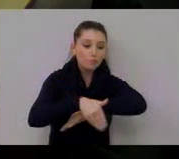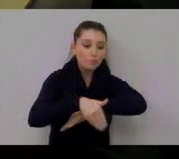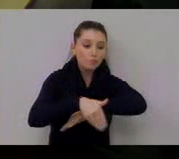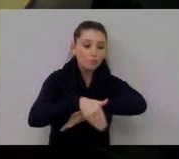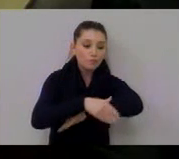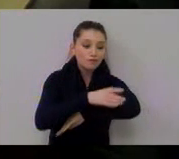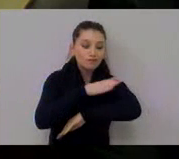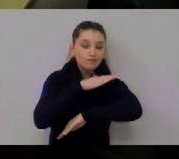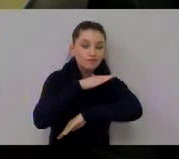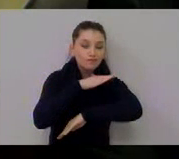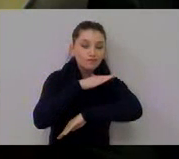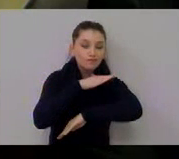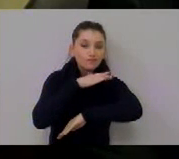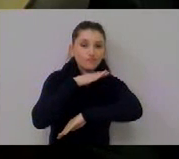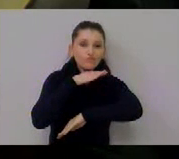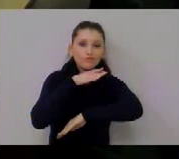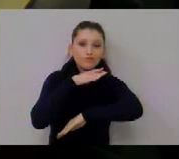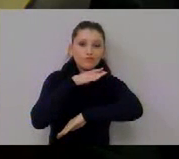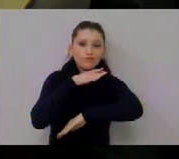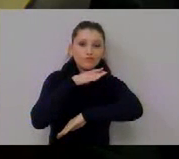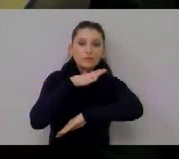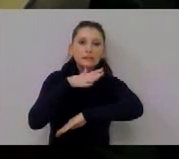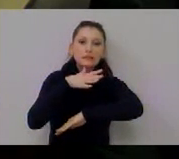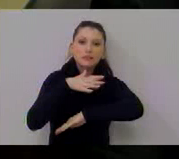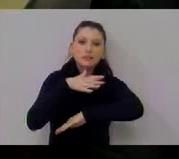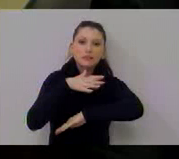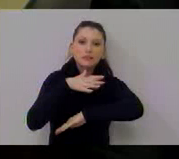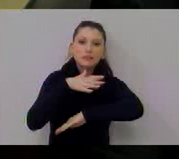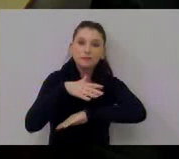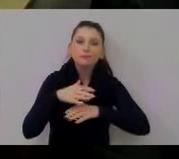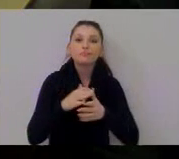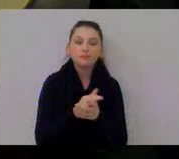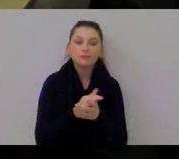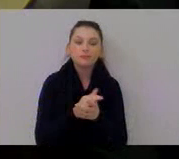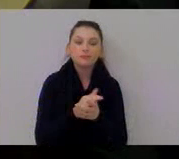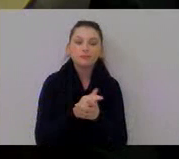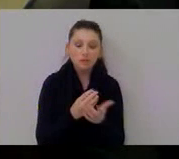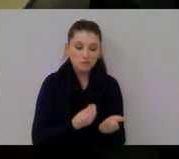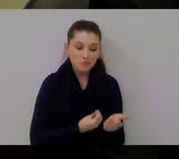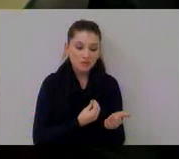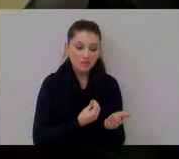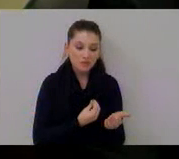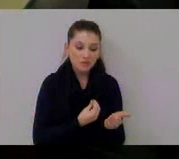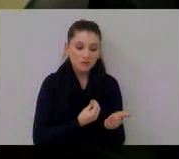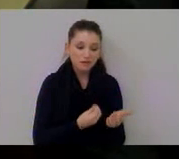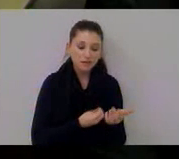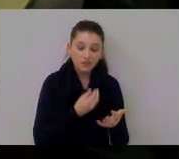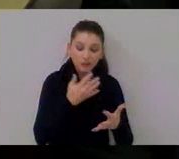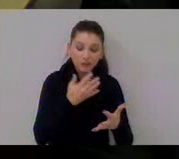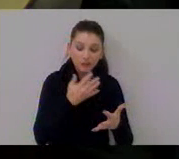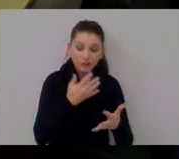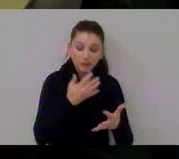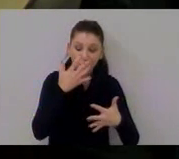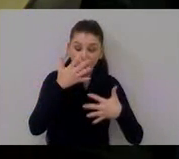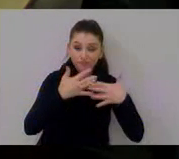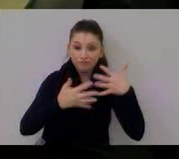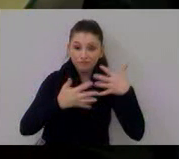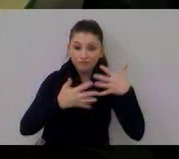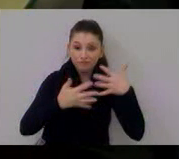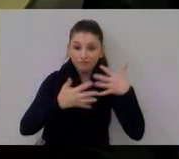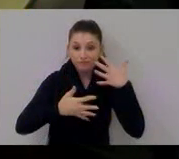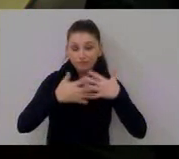E uma rua, uma vida bem atrapalhada para cada um de nós